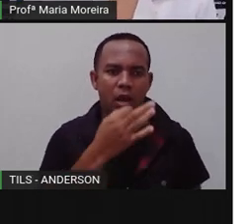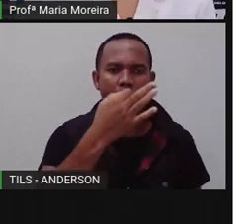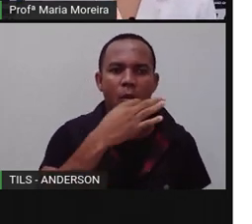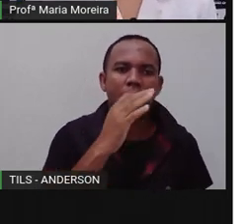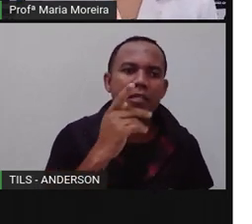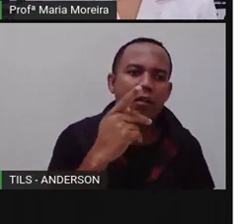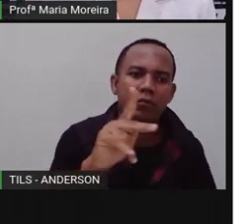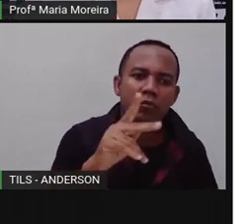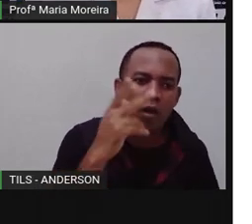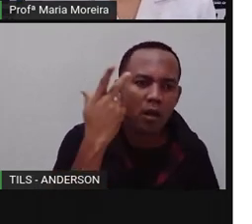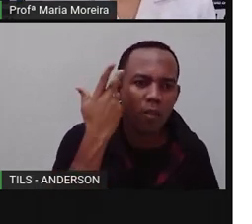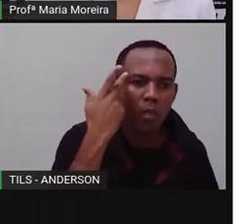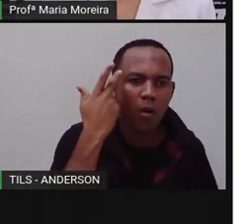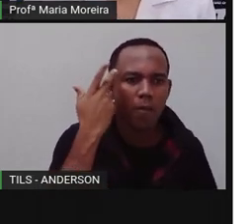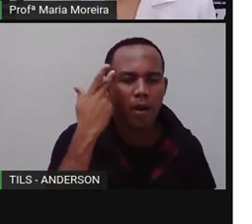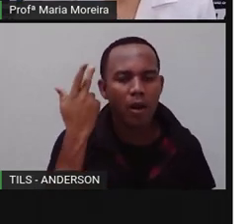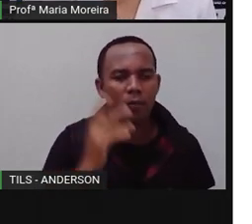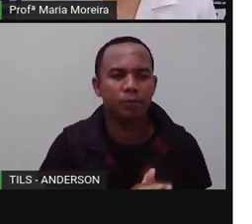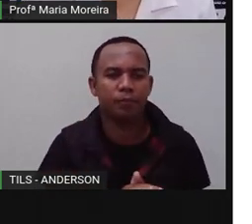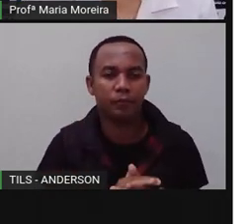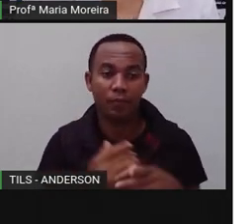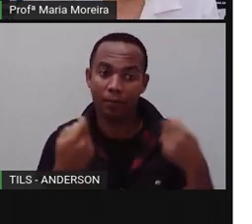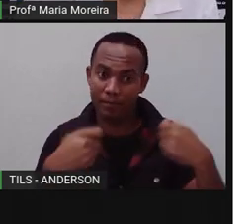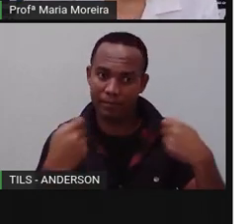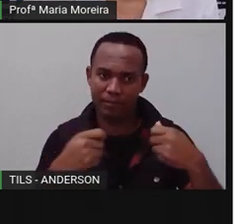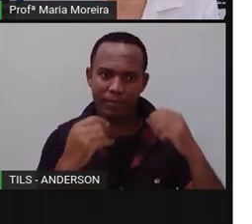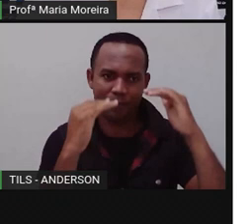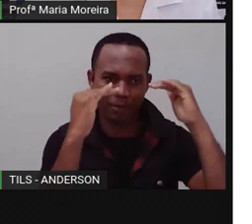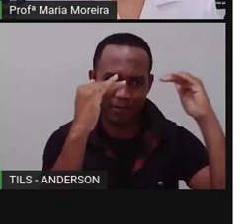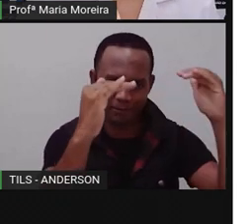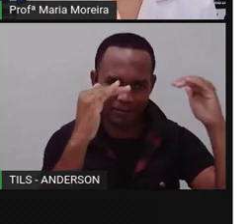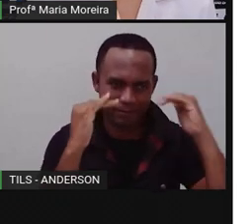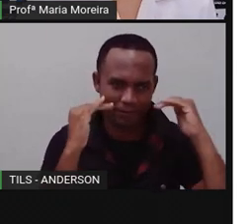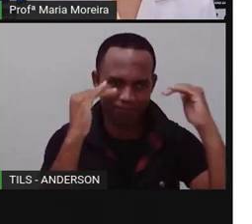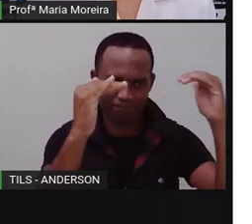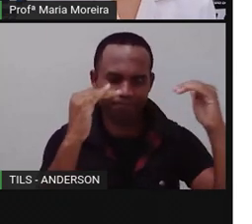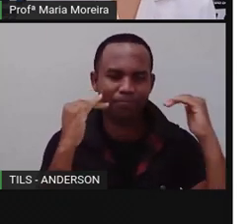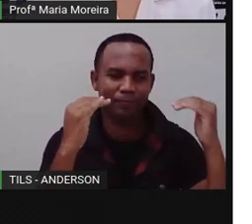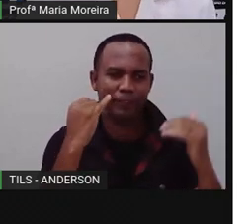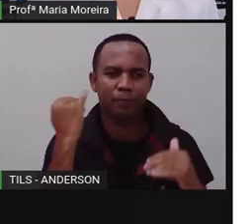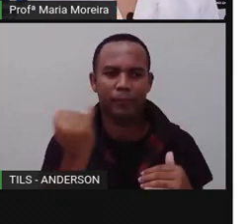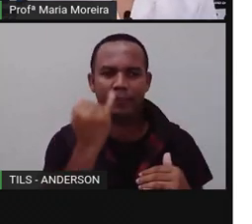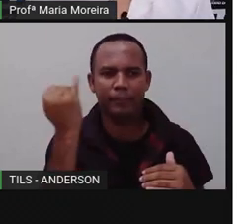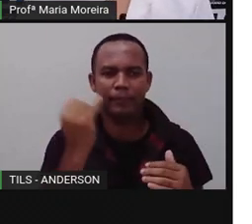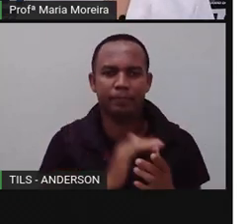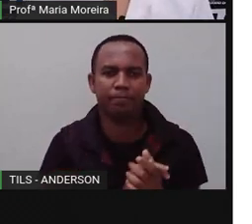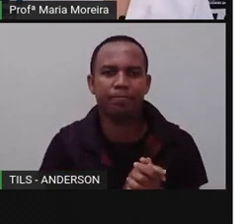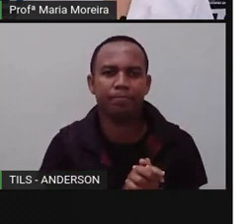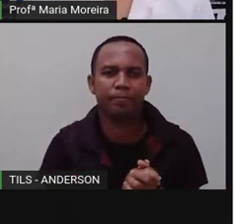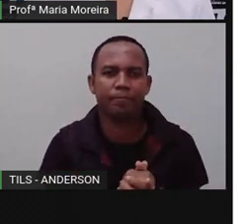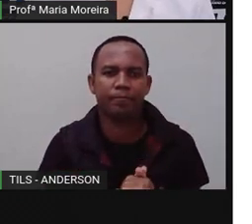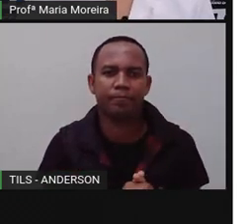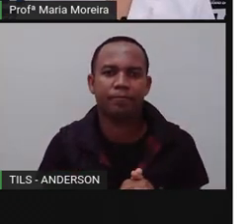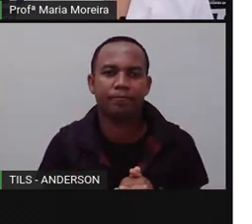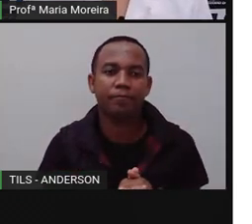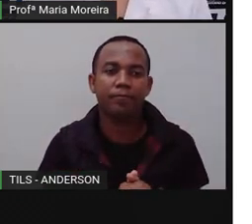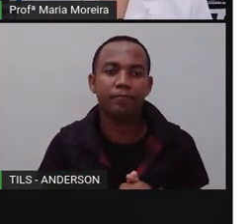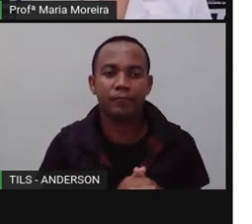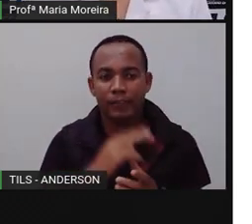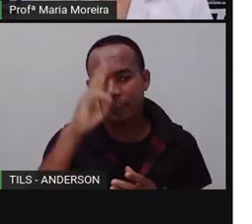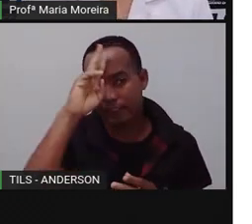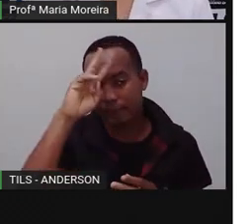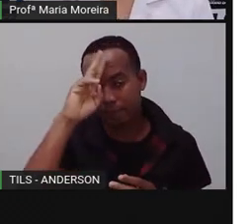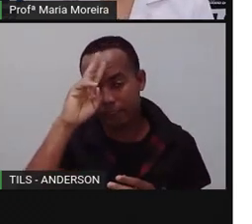por qualquer outra coisa. Eu preciso respeitar, tá? O meu semelhante, né? Então vamos lá, nossa aula. Lembrando